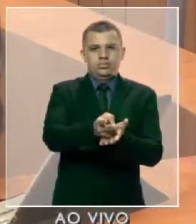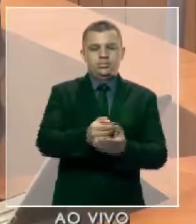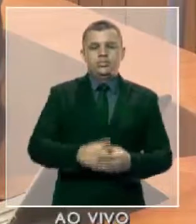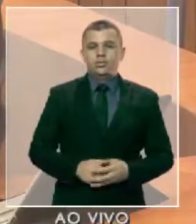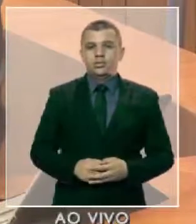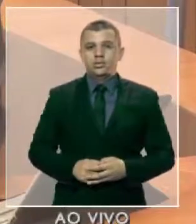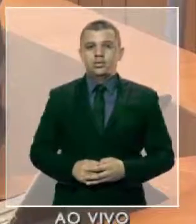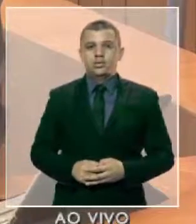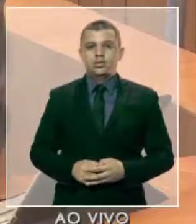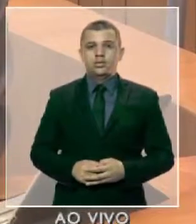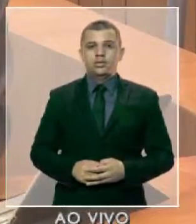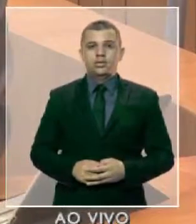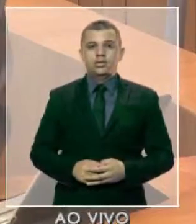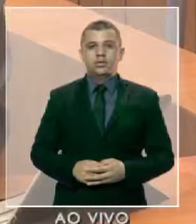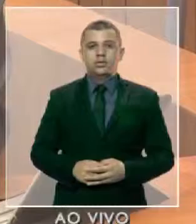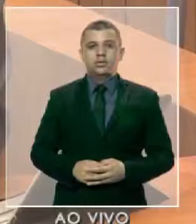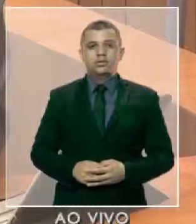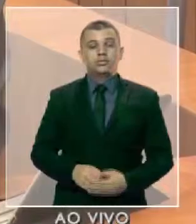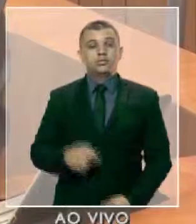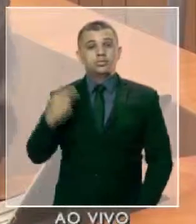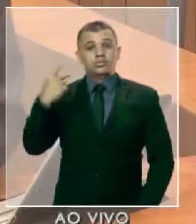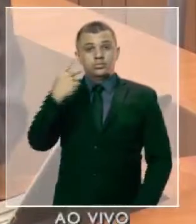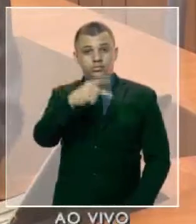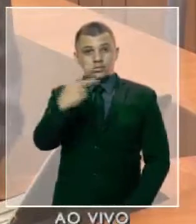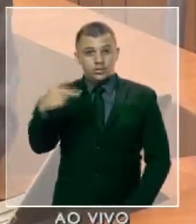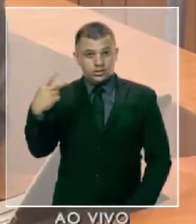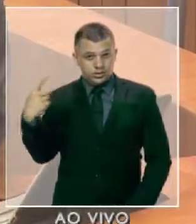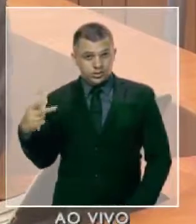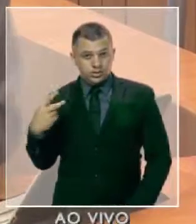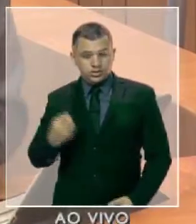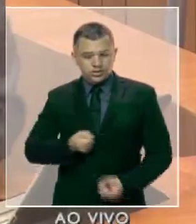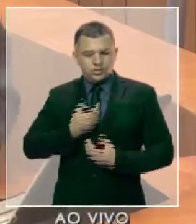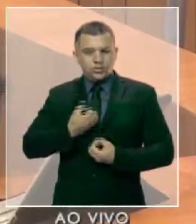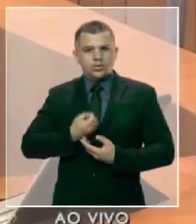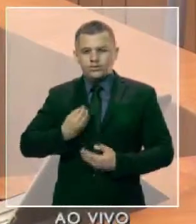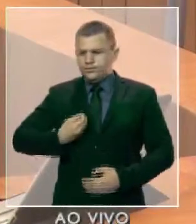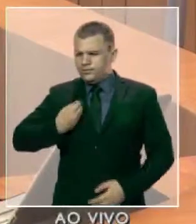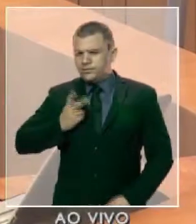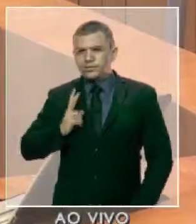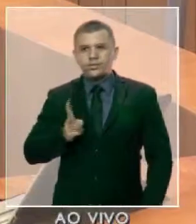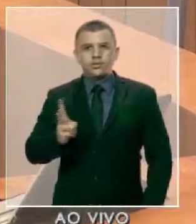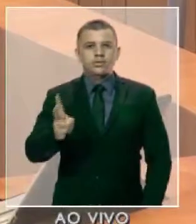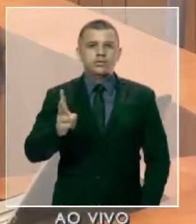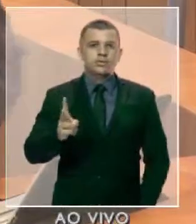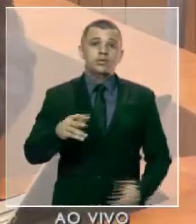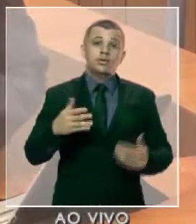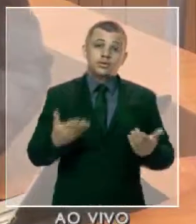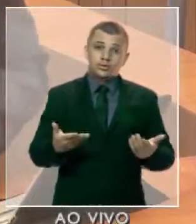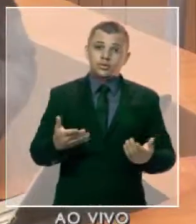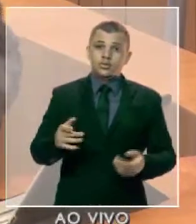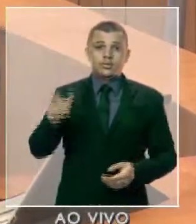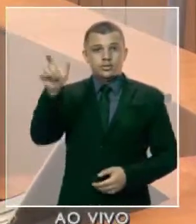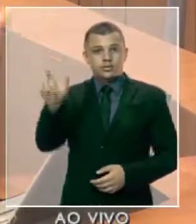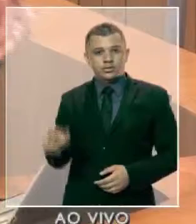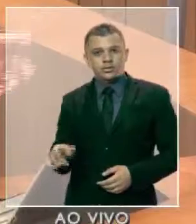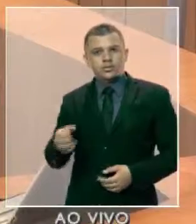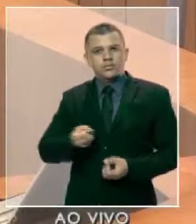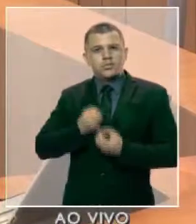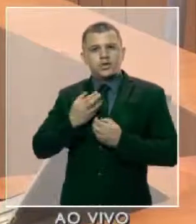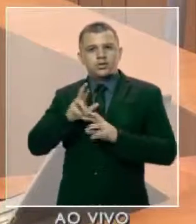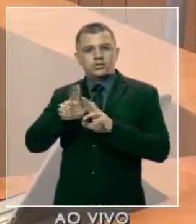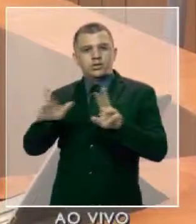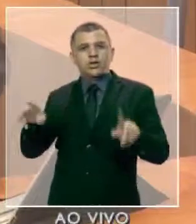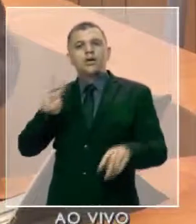Vivam os teus poetas. E assim, este grande poeta vai viver no consciente